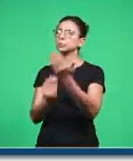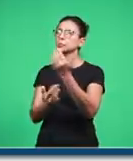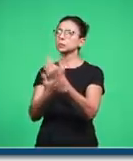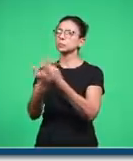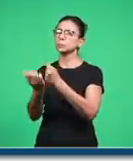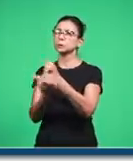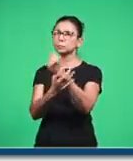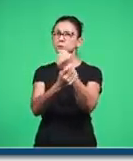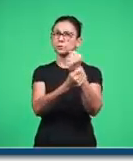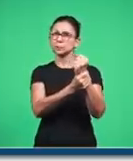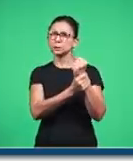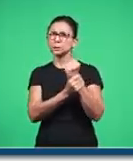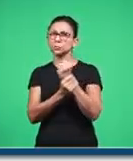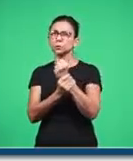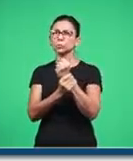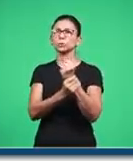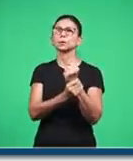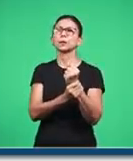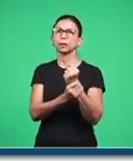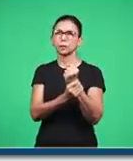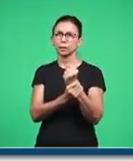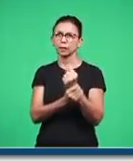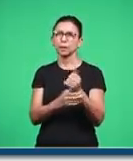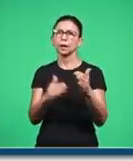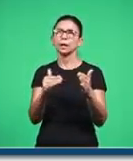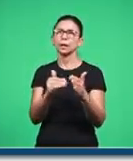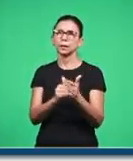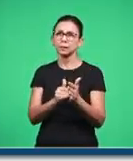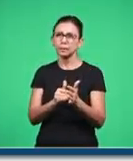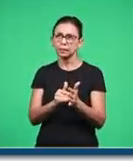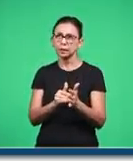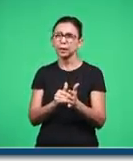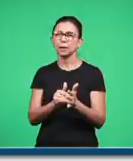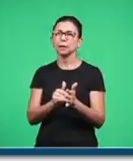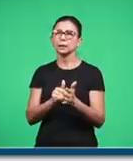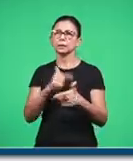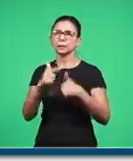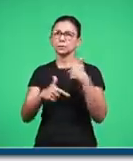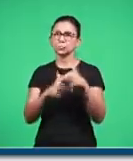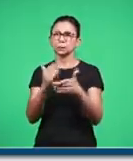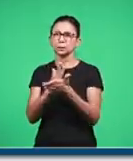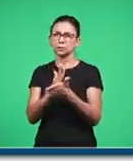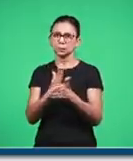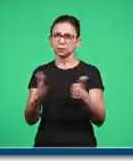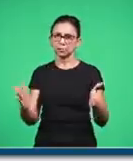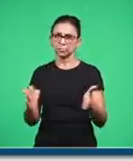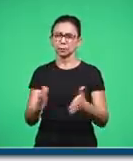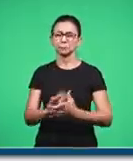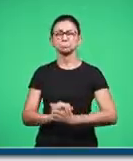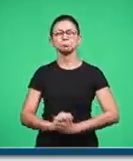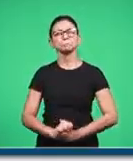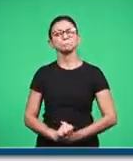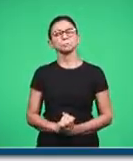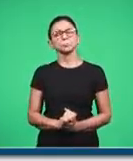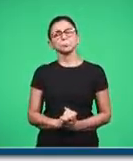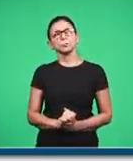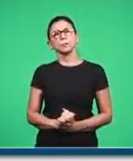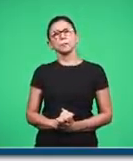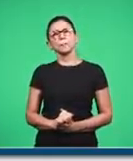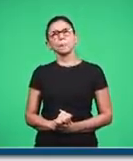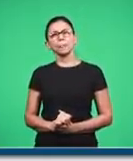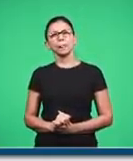abrigo, até que passem as calamidades. A oração de Davi nesse